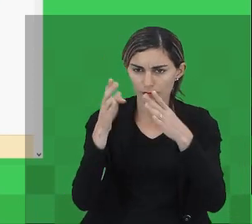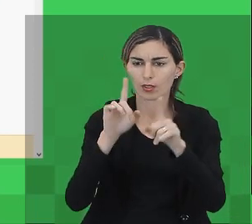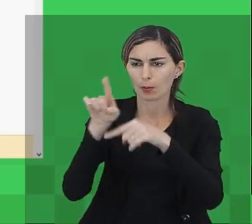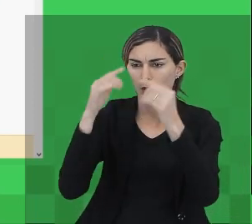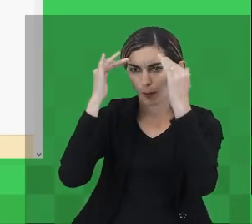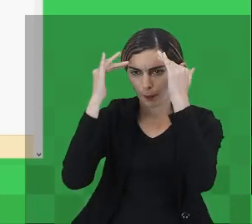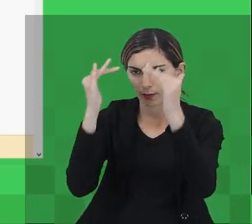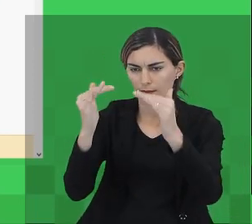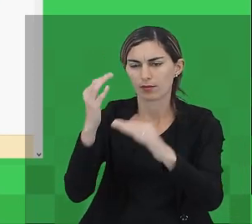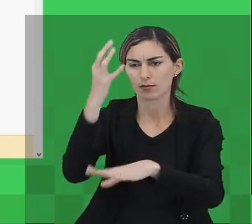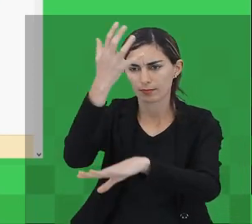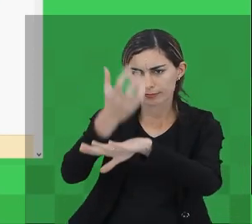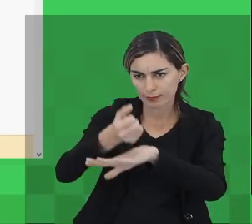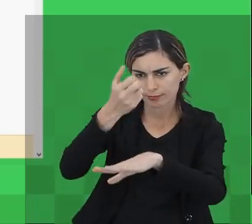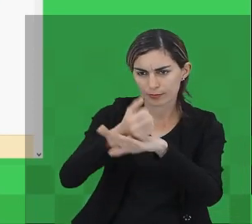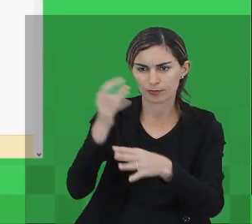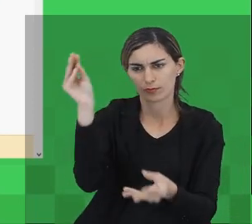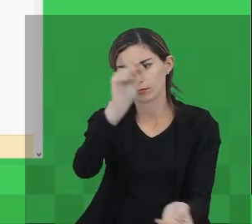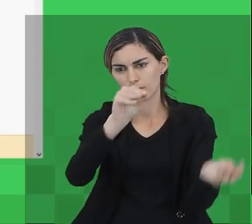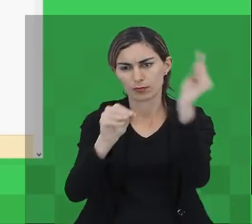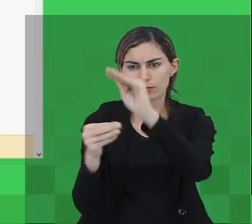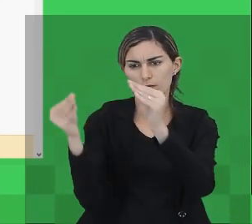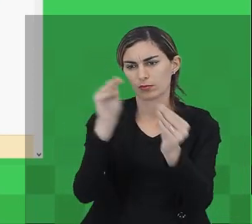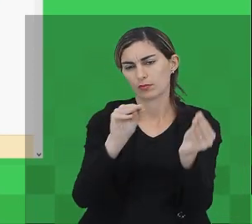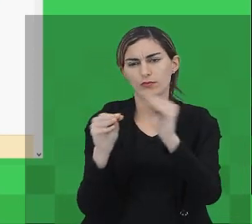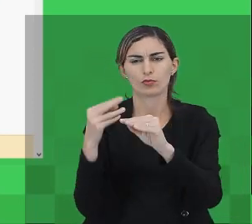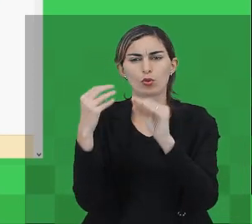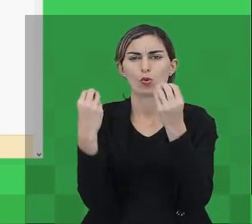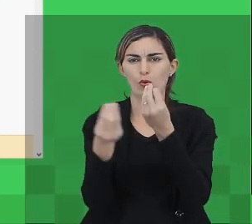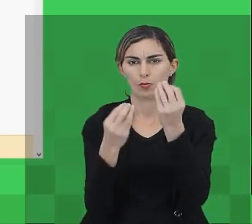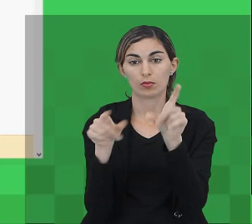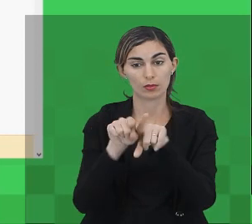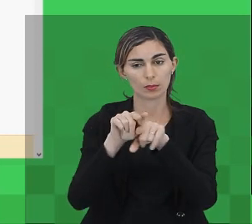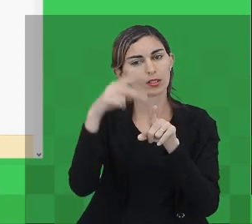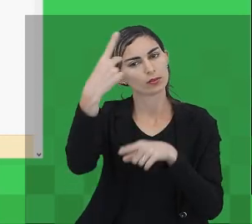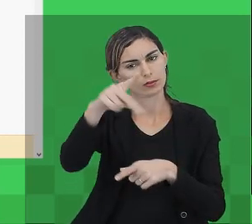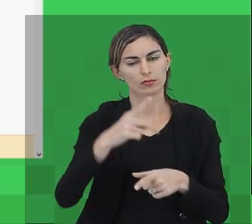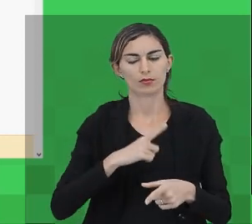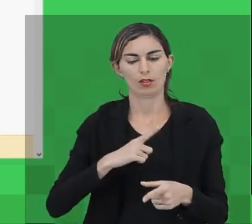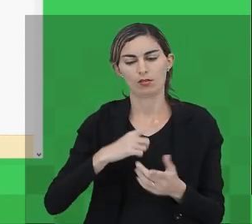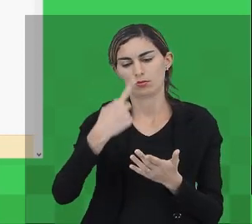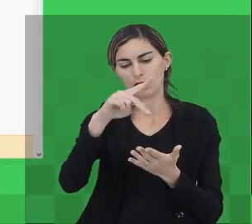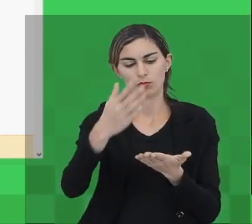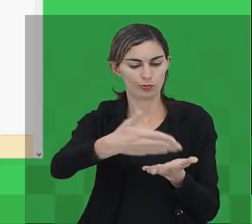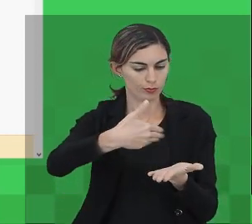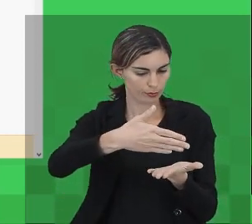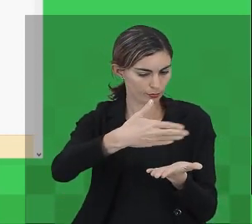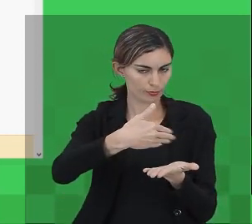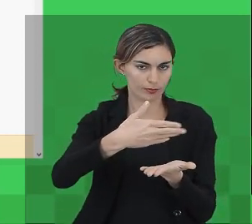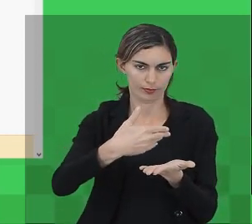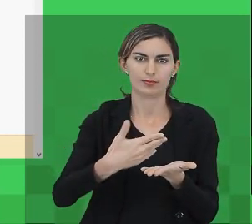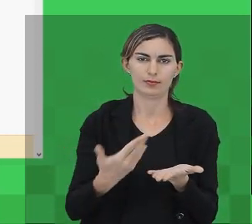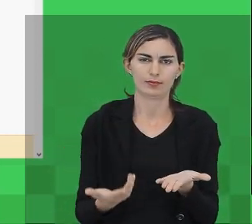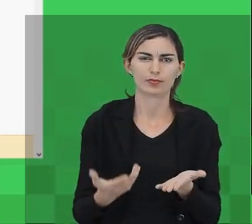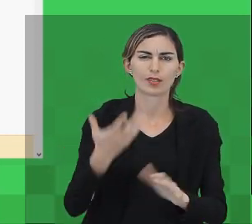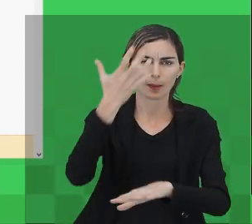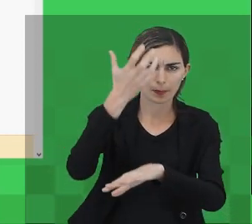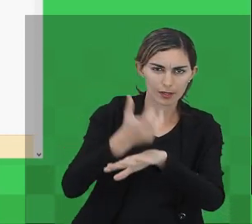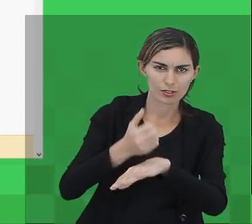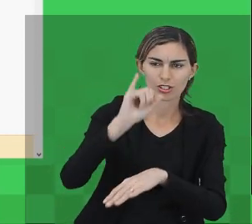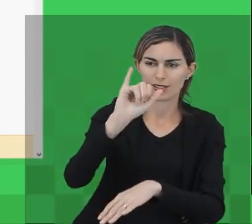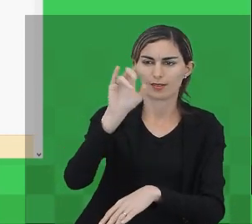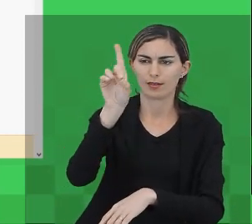segue o processo de instalação. O processo de instalação para o Windows ele também está definido no seu caderno de estudo. Para